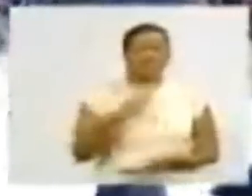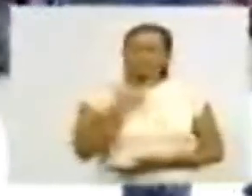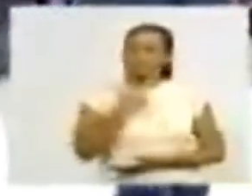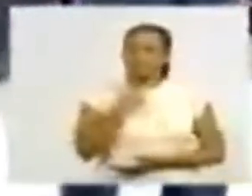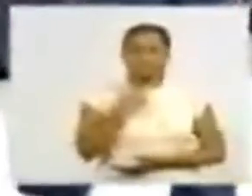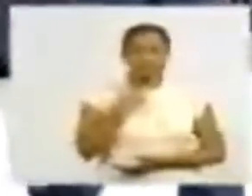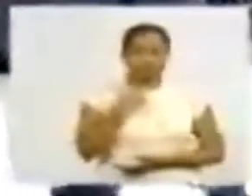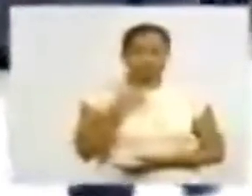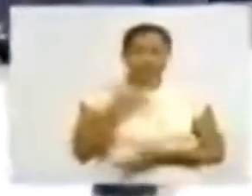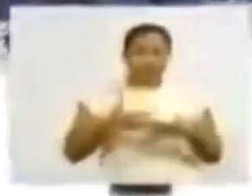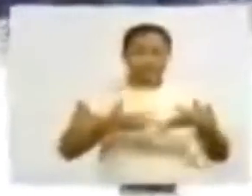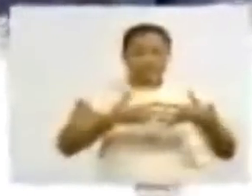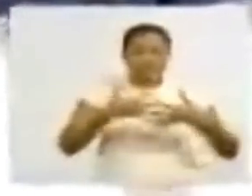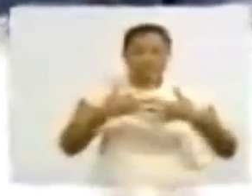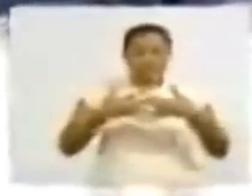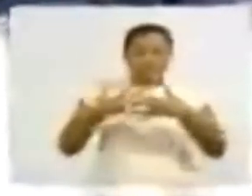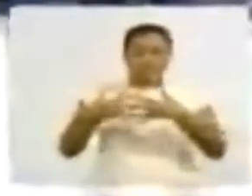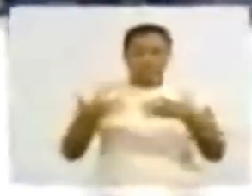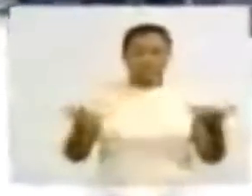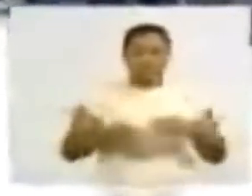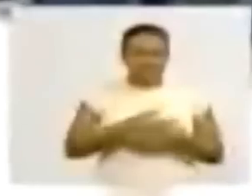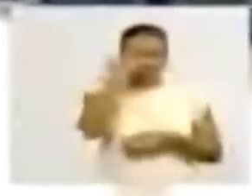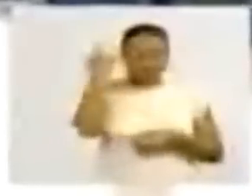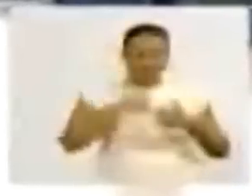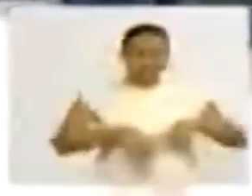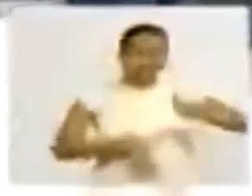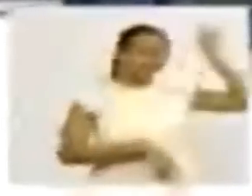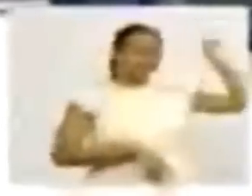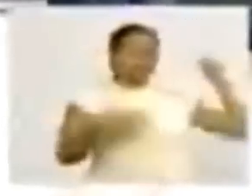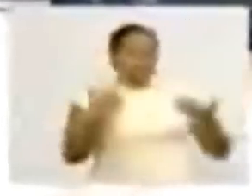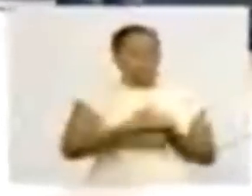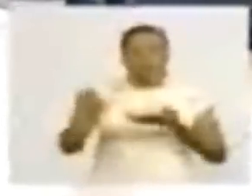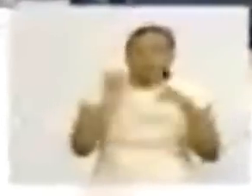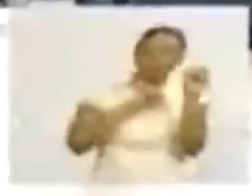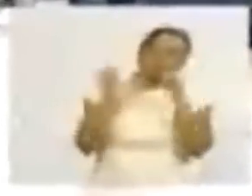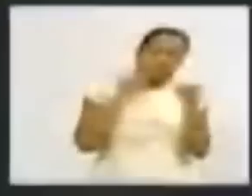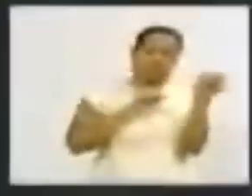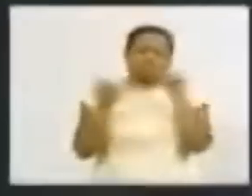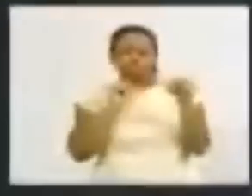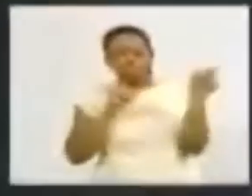que senão se atrapalha quem está atrás. Aí as pessoas que estão atrás começam a reclamar, não é?